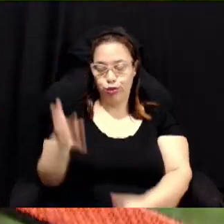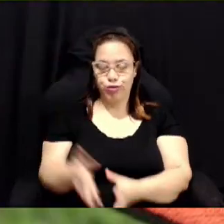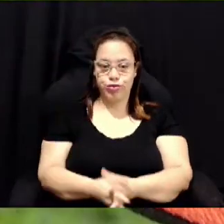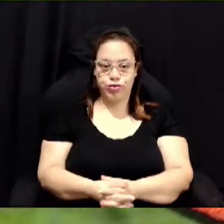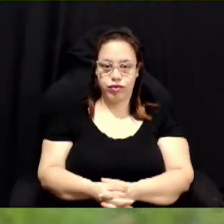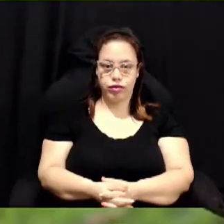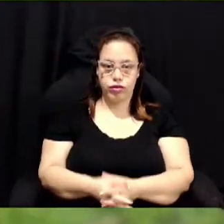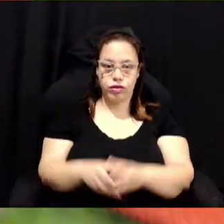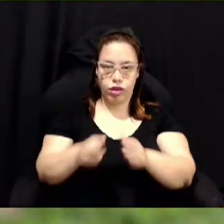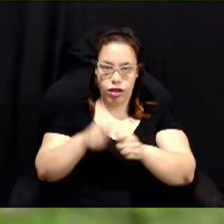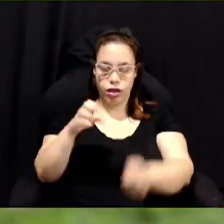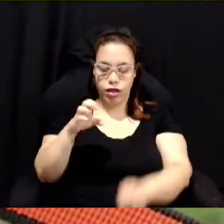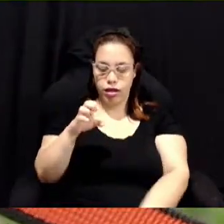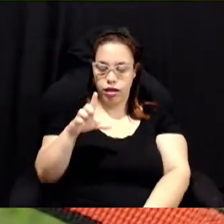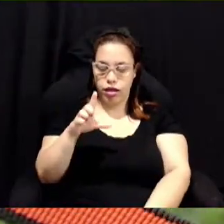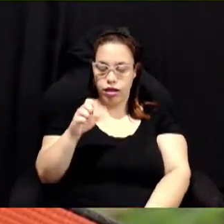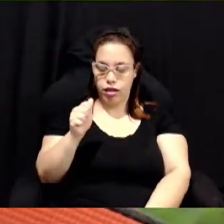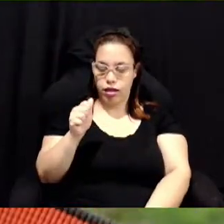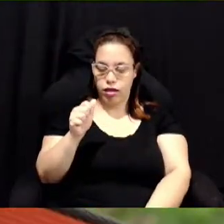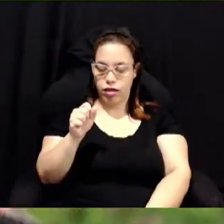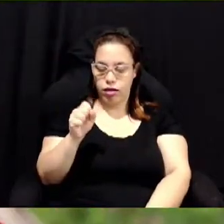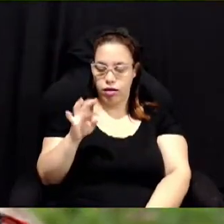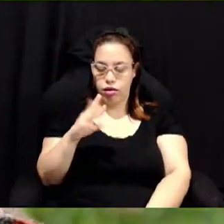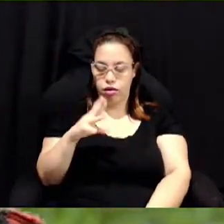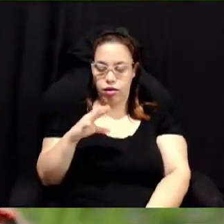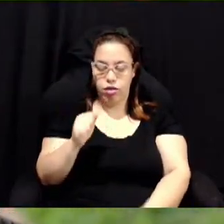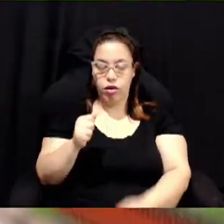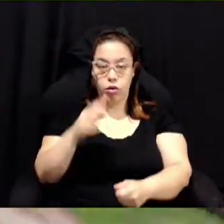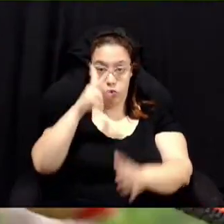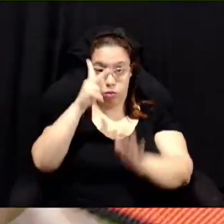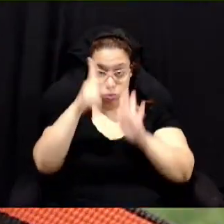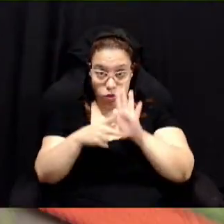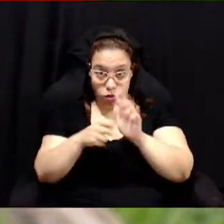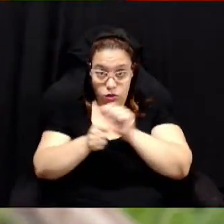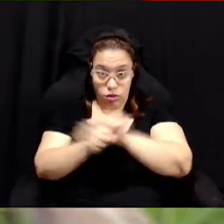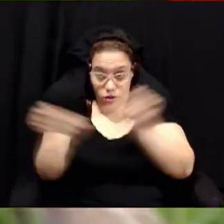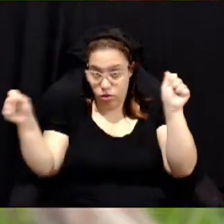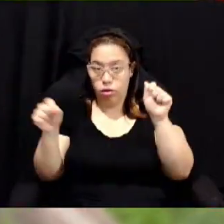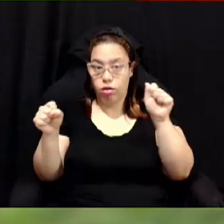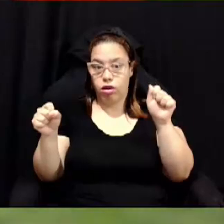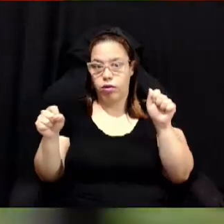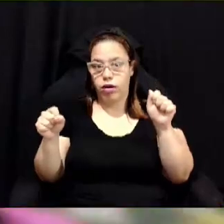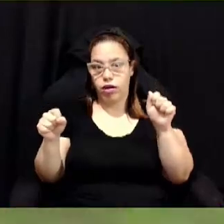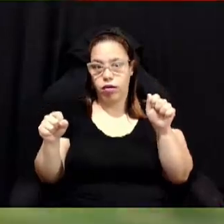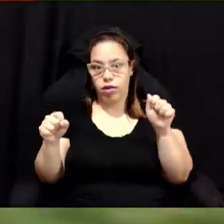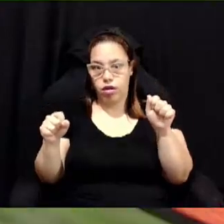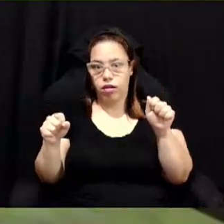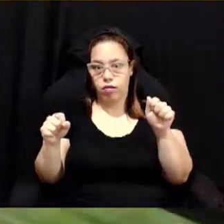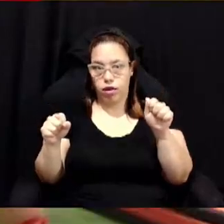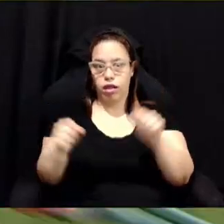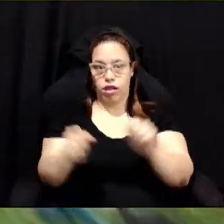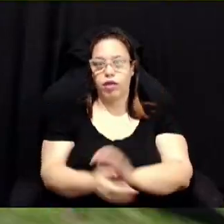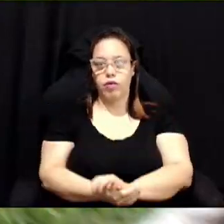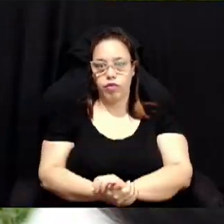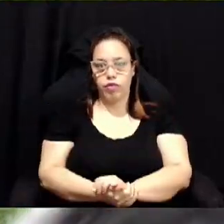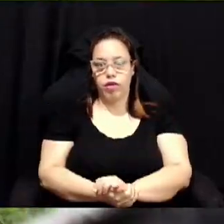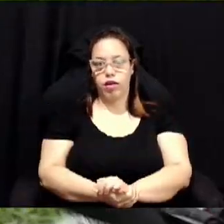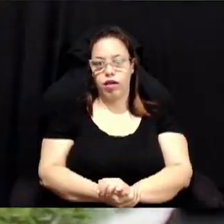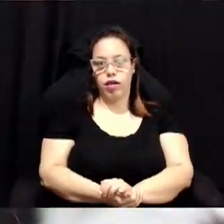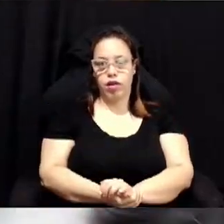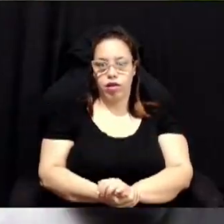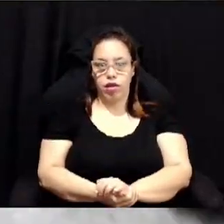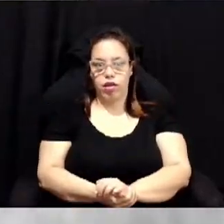elástica. Só que tem que ser uma guia própria, resistente, para não arrebentar também no meio do exercício, né? Que é perigoso. E tem que usar